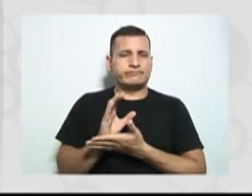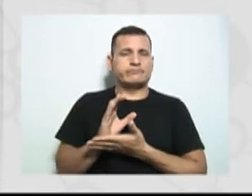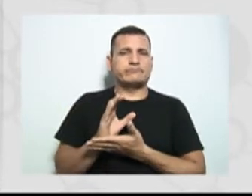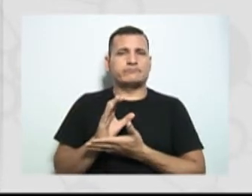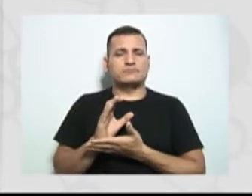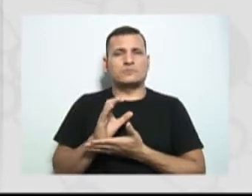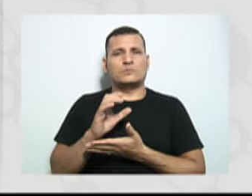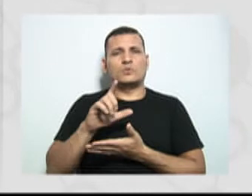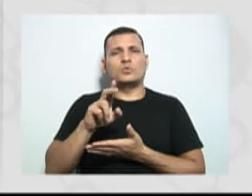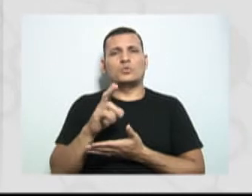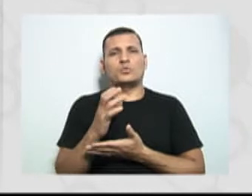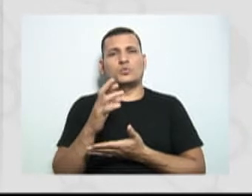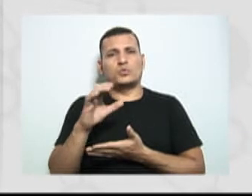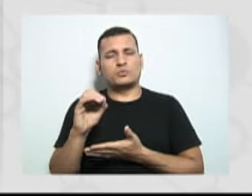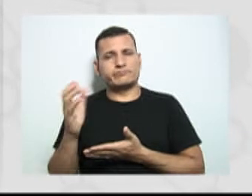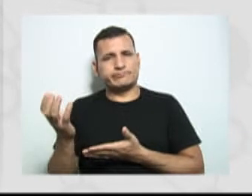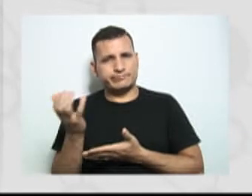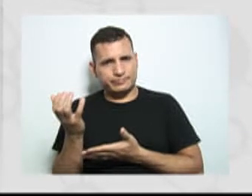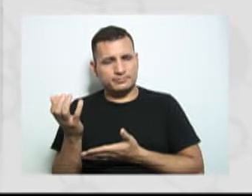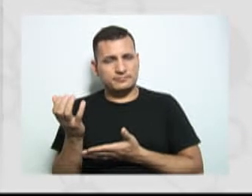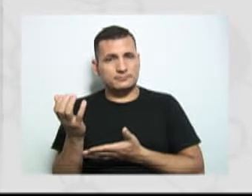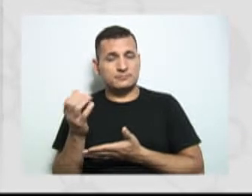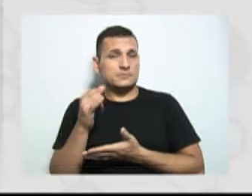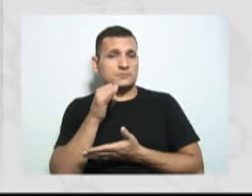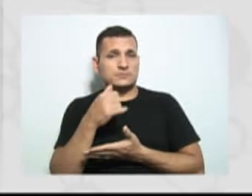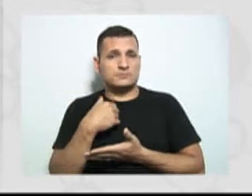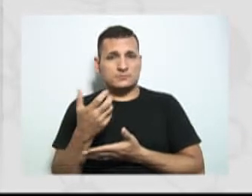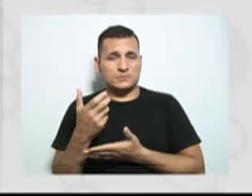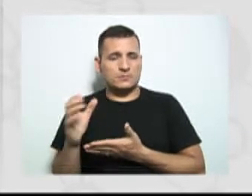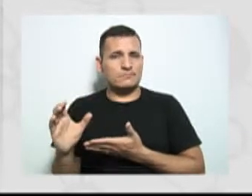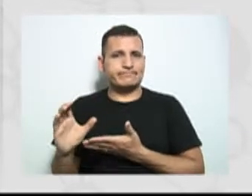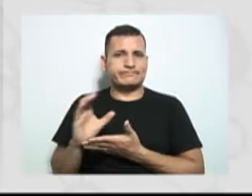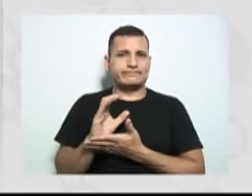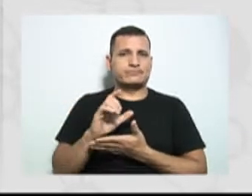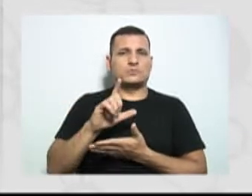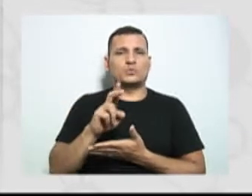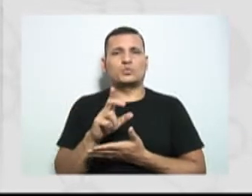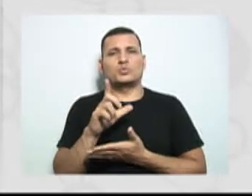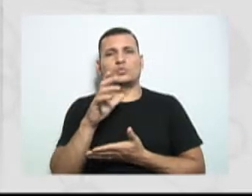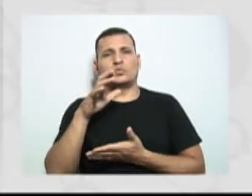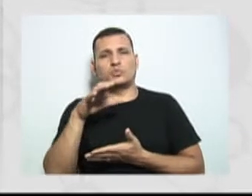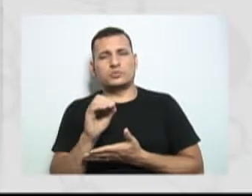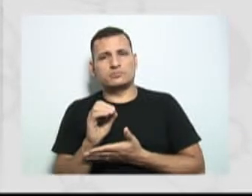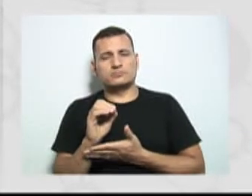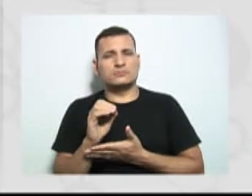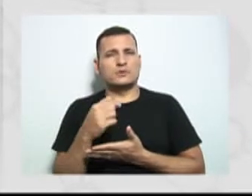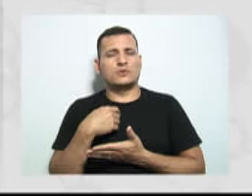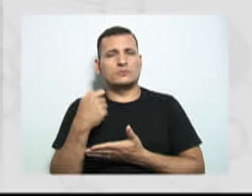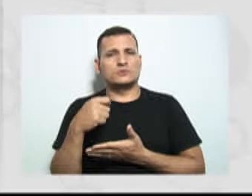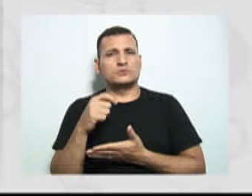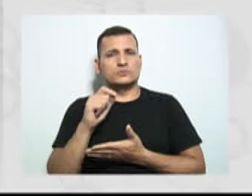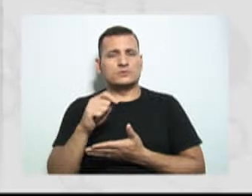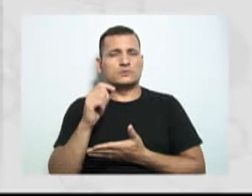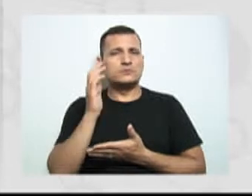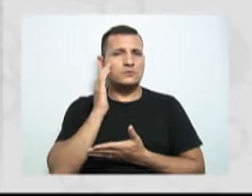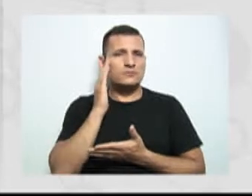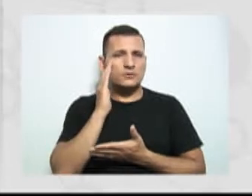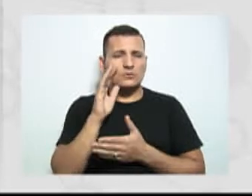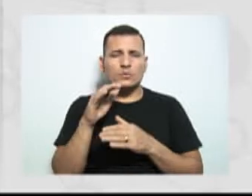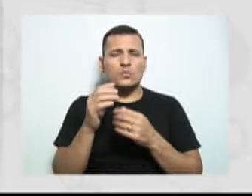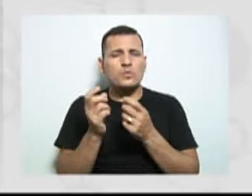eu tenho que fazer? Bom, se eu quero ganho, eu tenho que estabelecer uma meta de